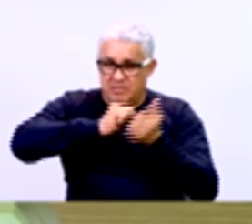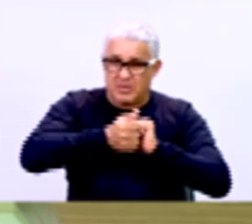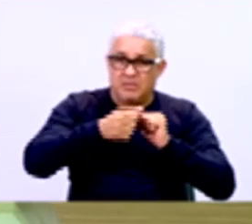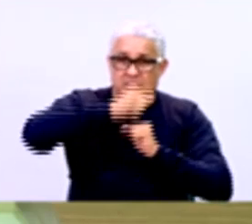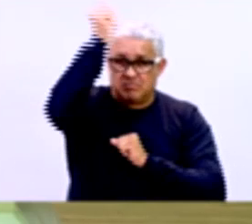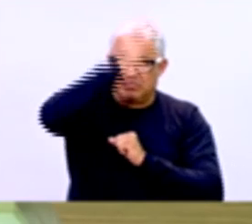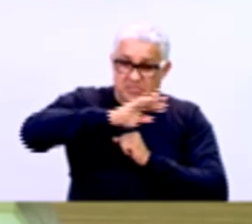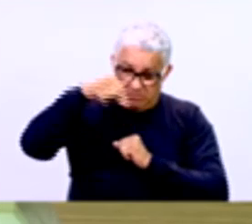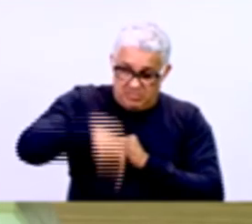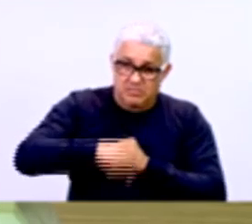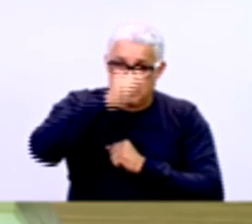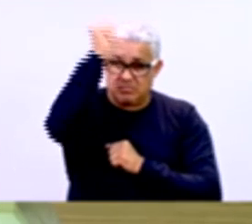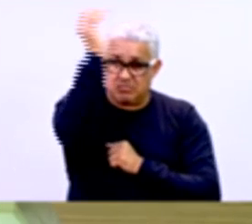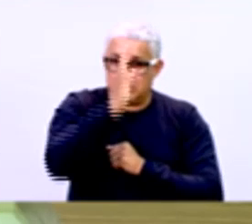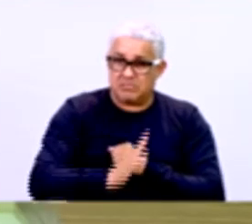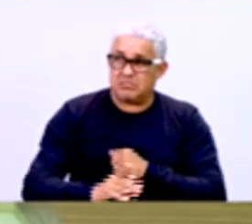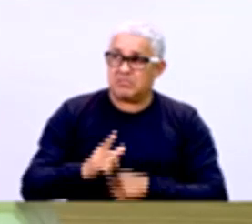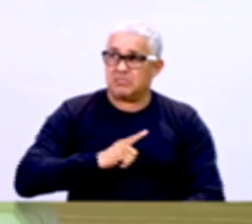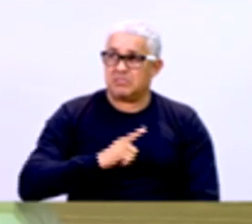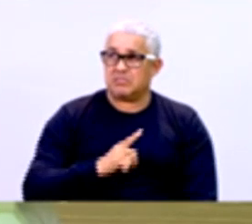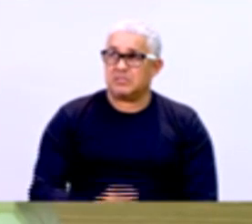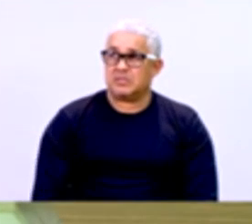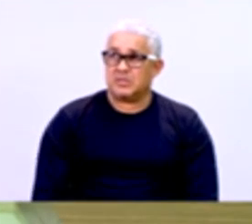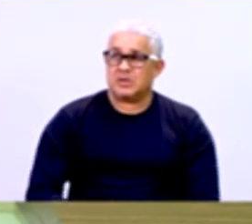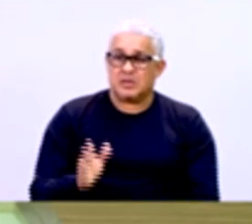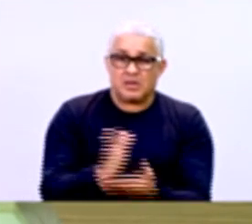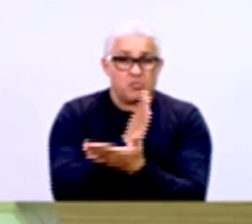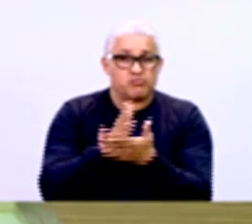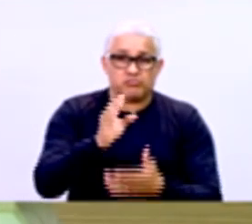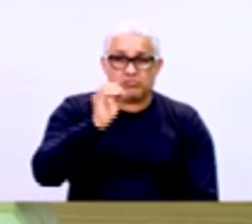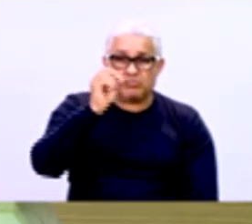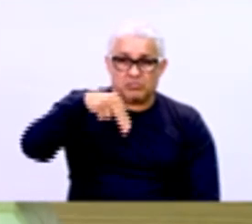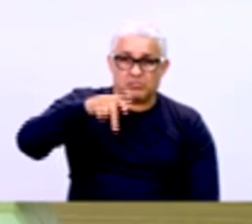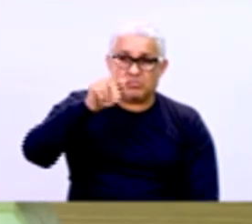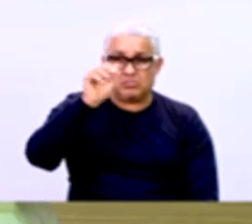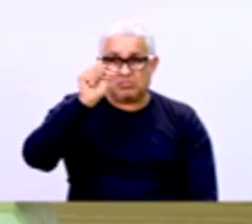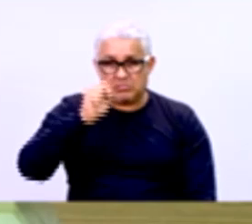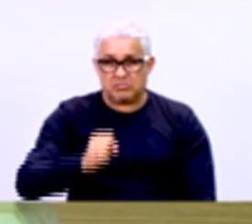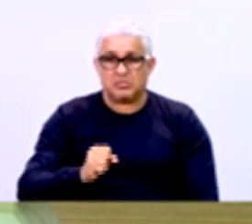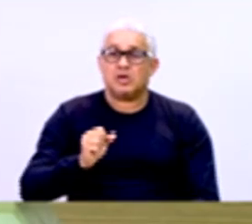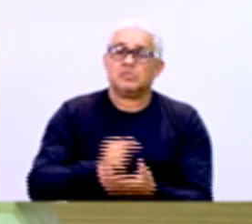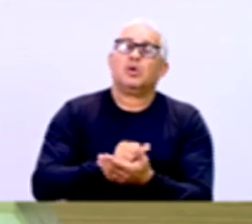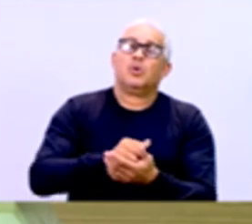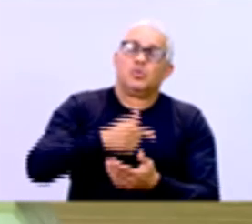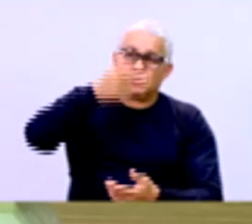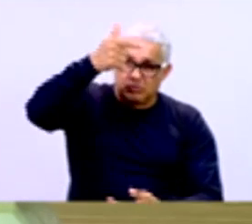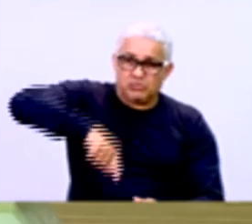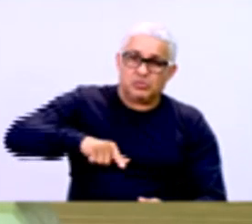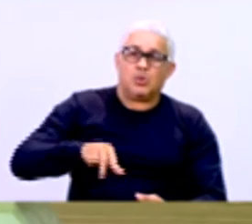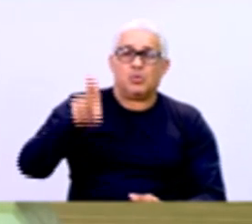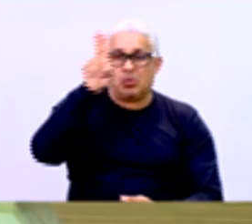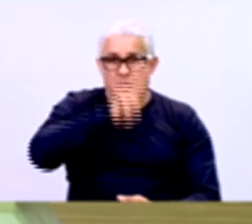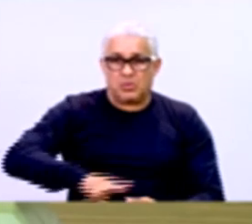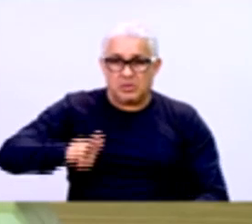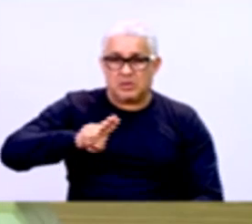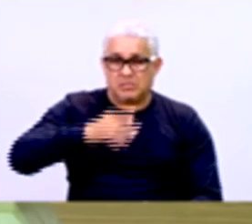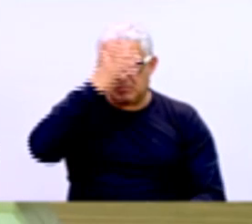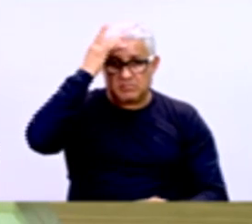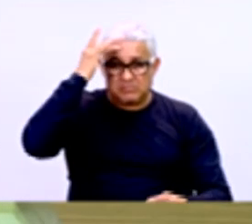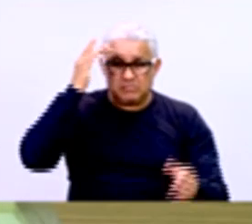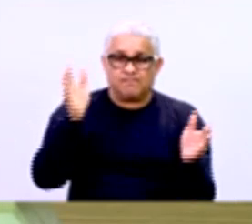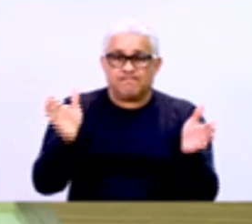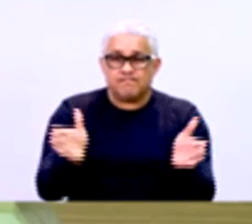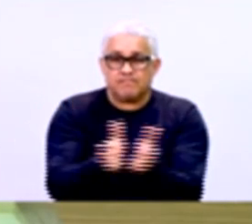Brasil, há várias ONGs que estão fazendo a reutilização de componentes eletrônicos para comunidades carentes.